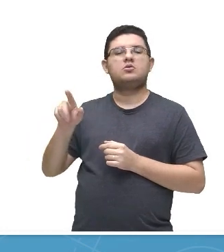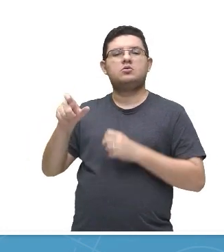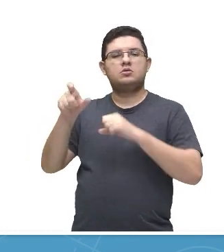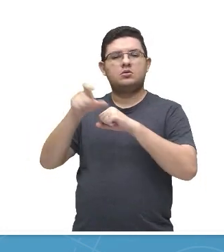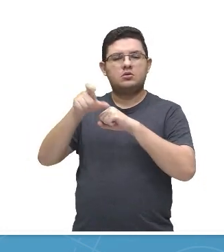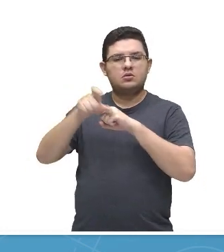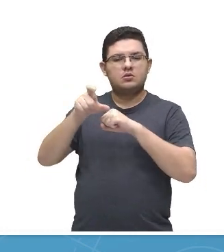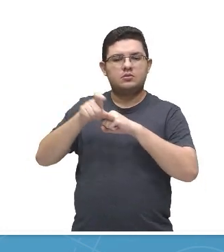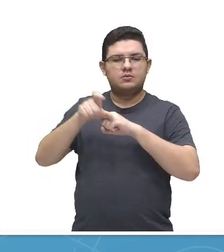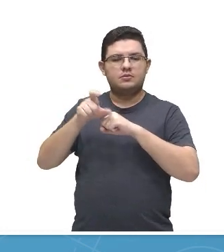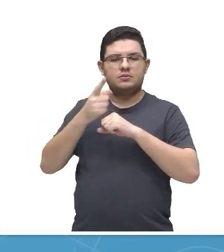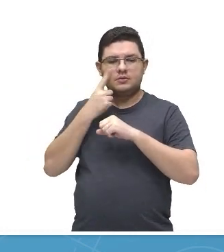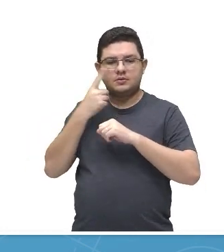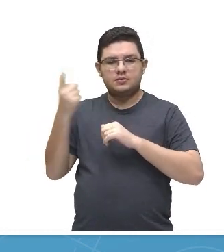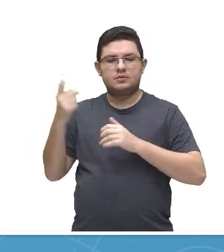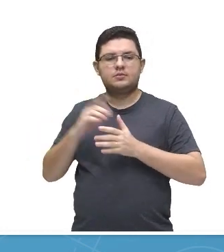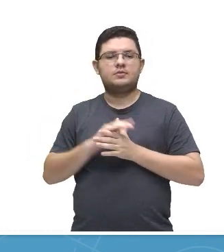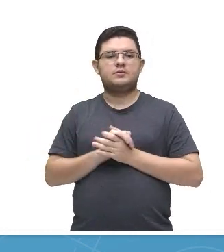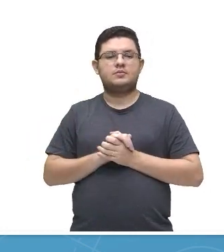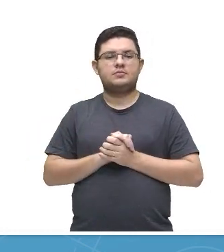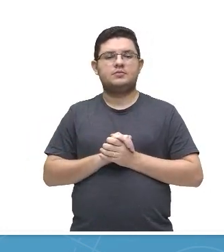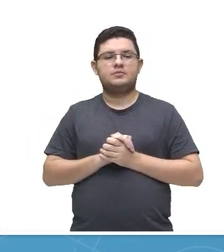Saldanha, Muito bem.